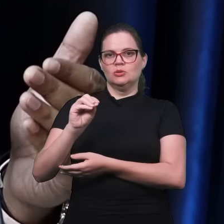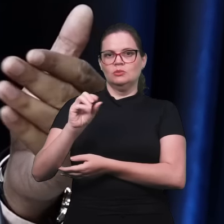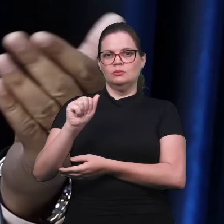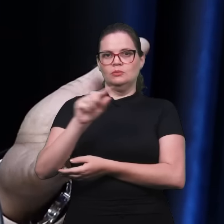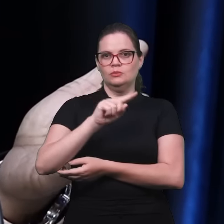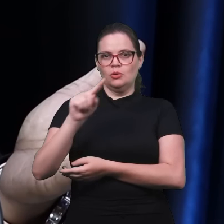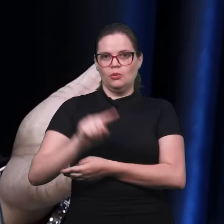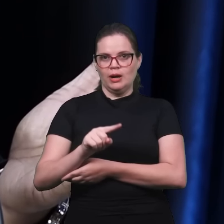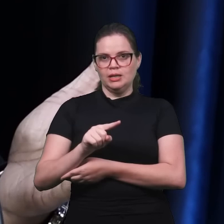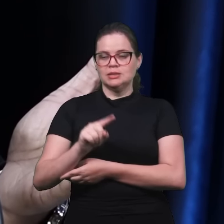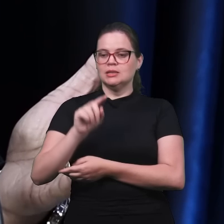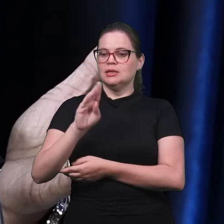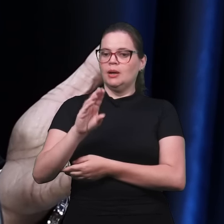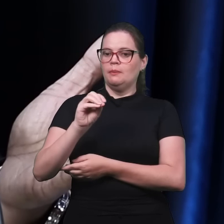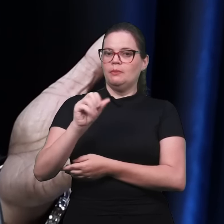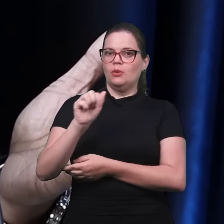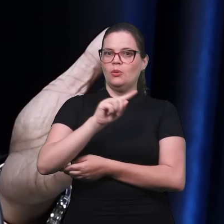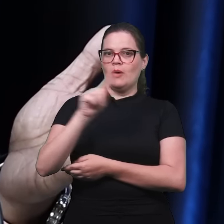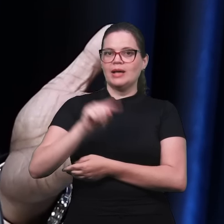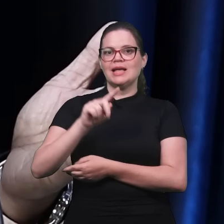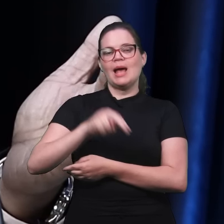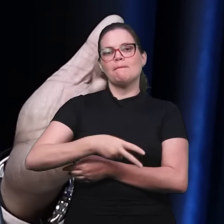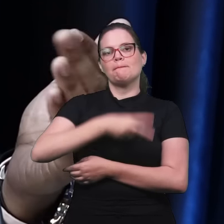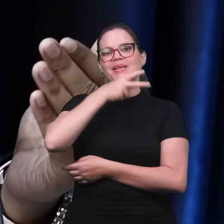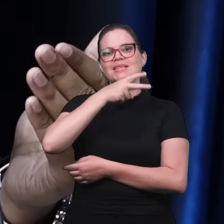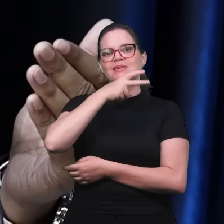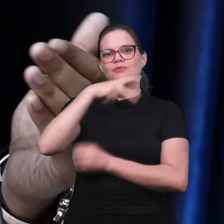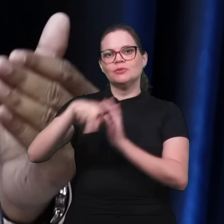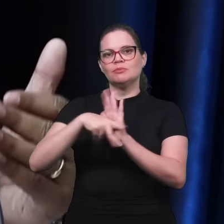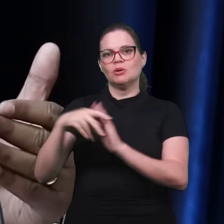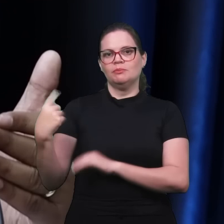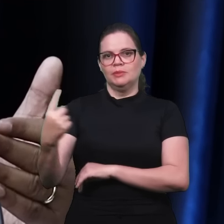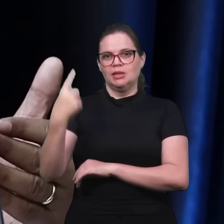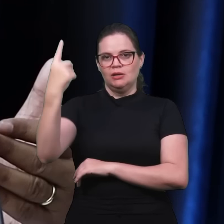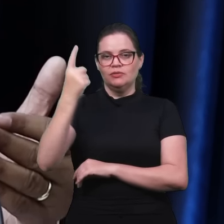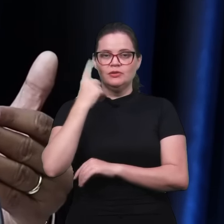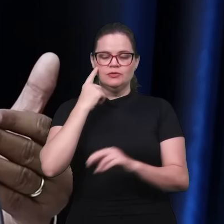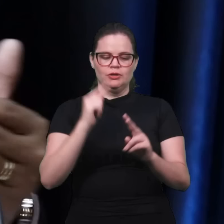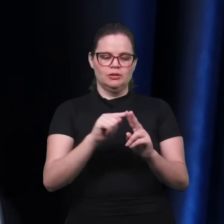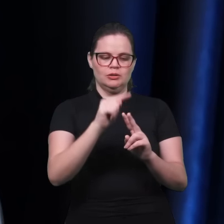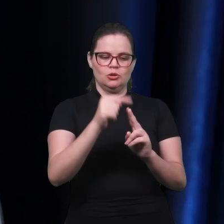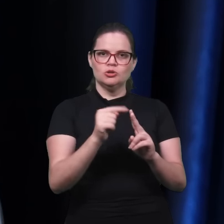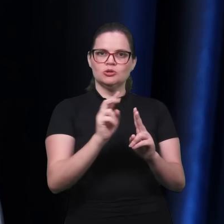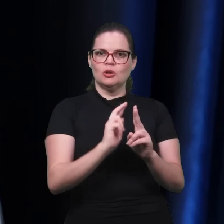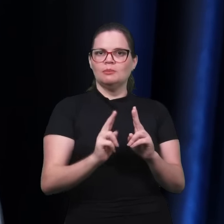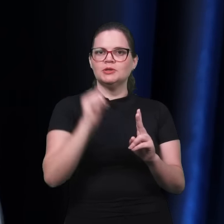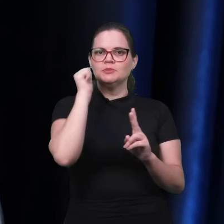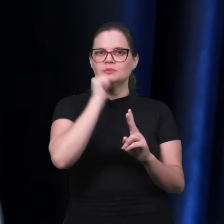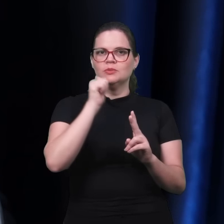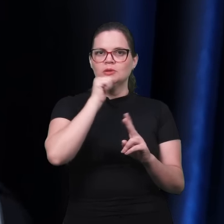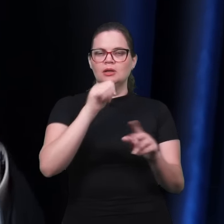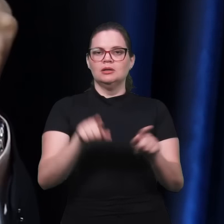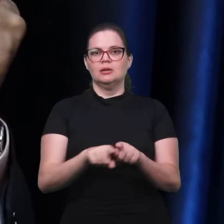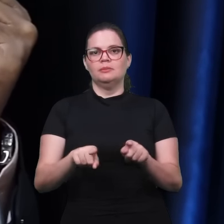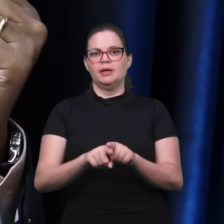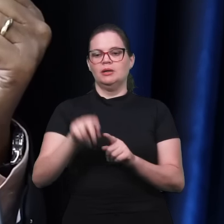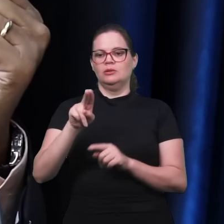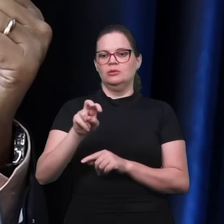Boaz que foi bisavô de Davi, né? Então nós vemos mulheres. A mulher de Urias